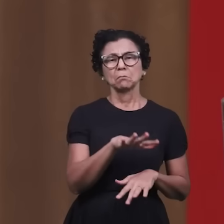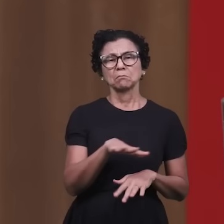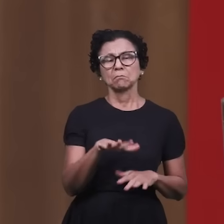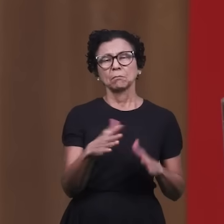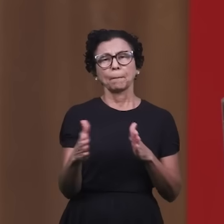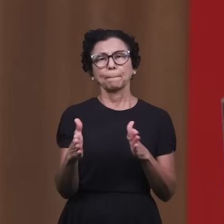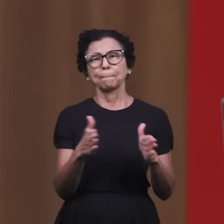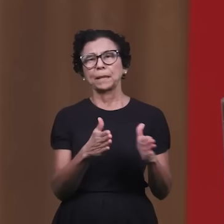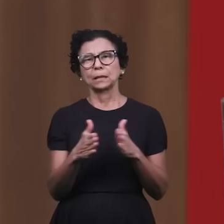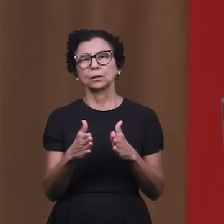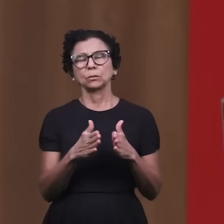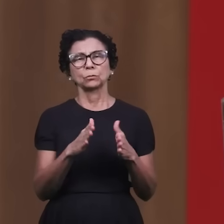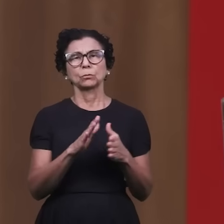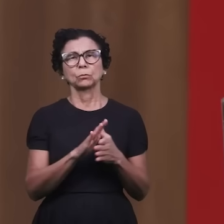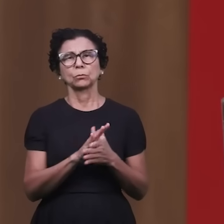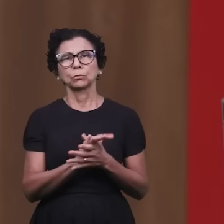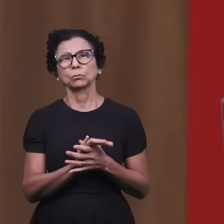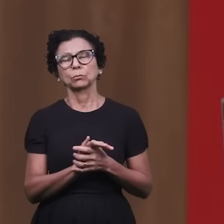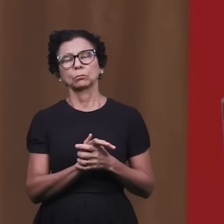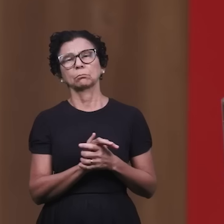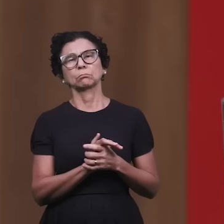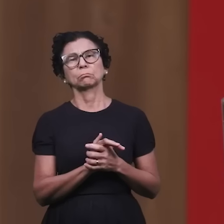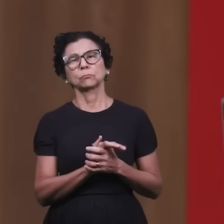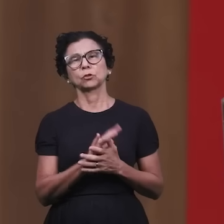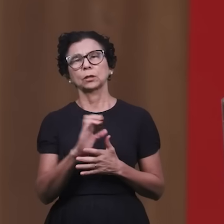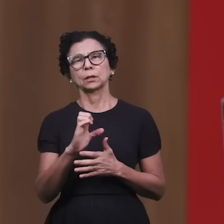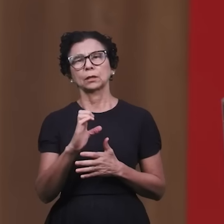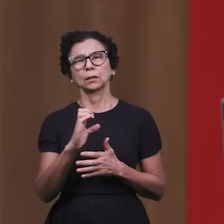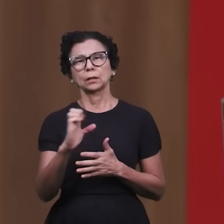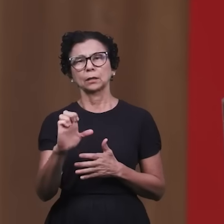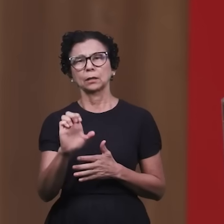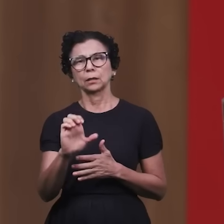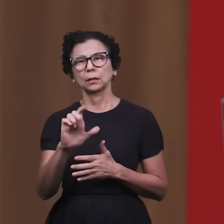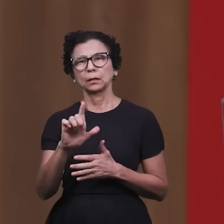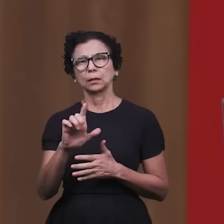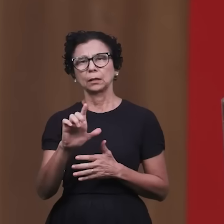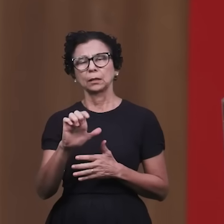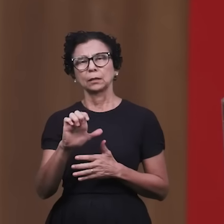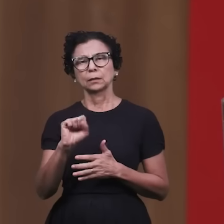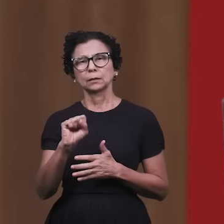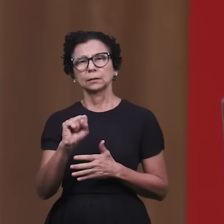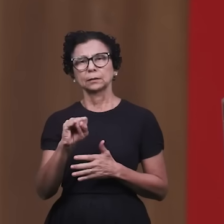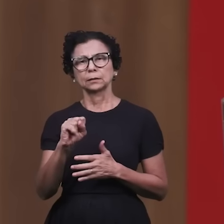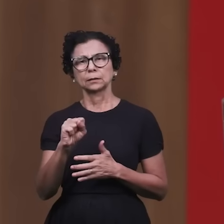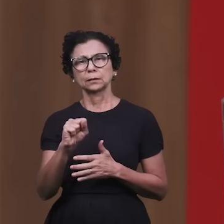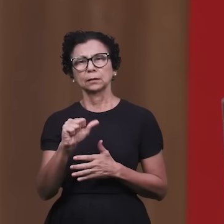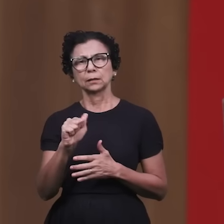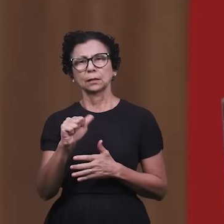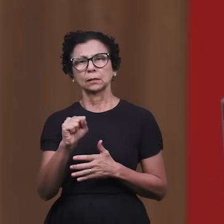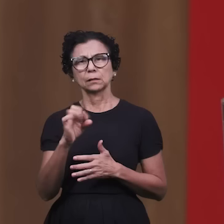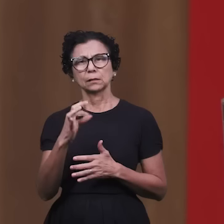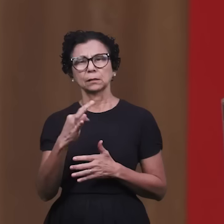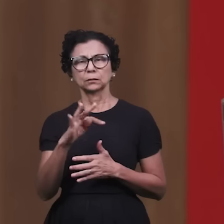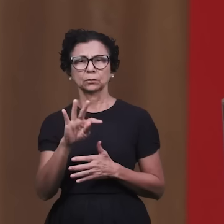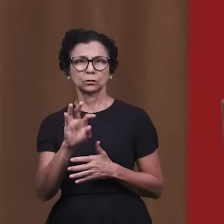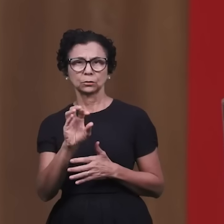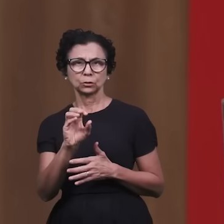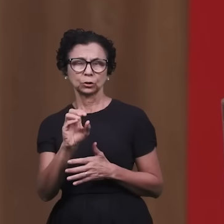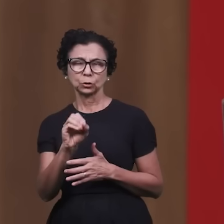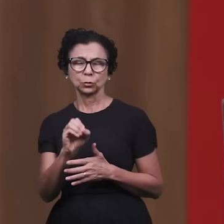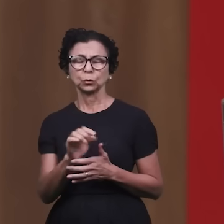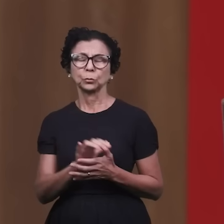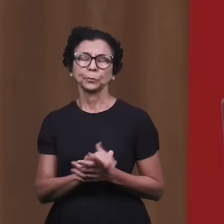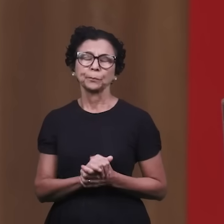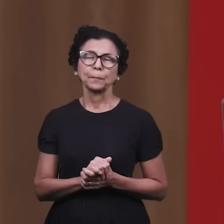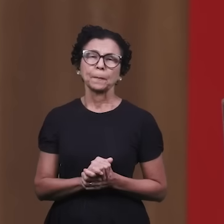era exatamente em função não chamava ainda Igreja Católica, não tinha esse nome ainda, esse nome vai vir depois.